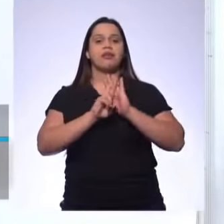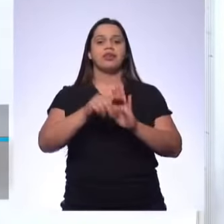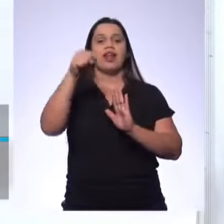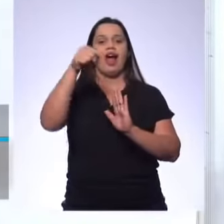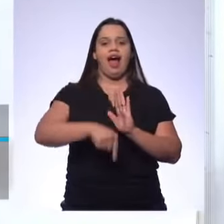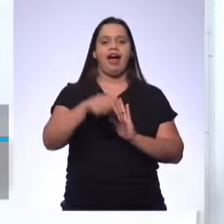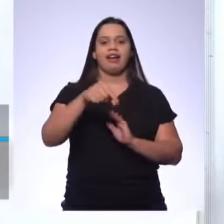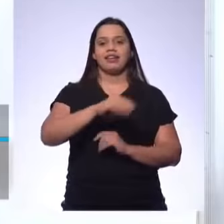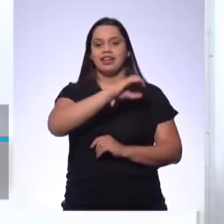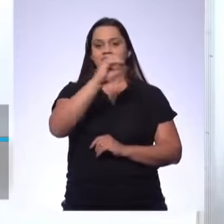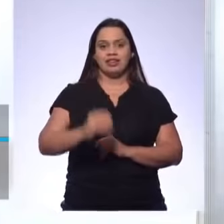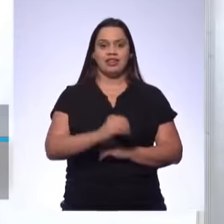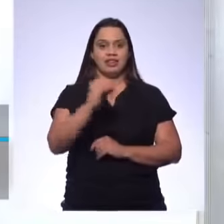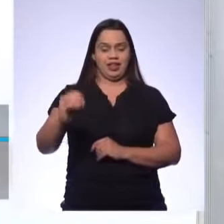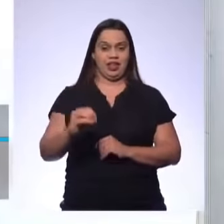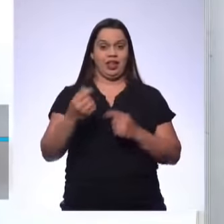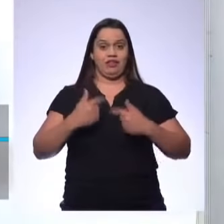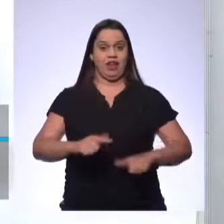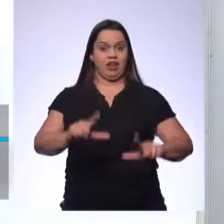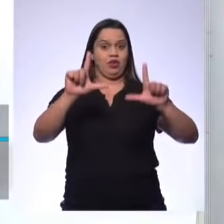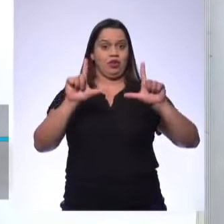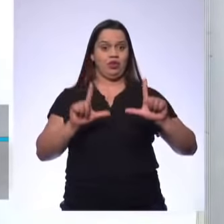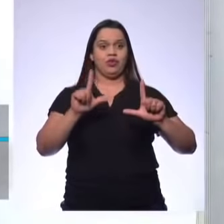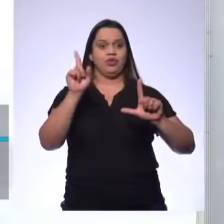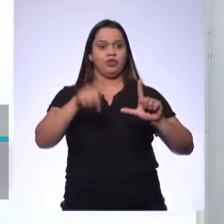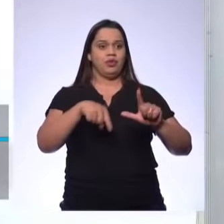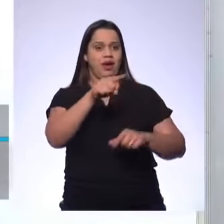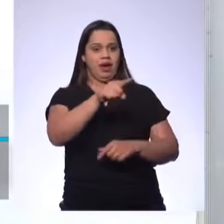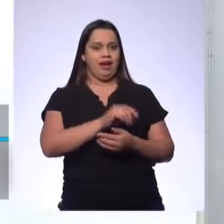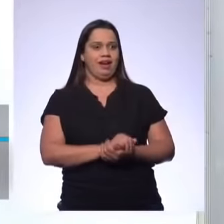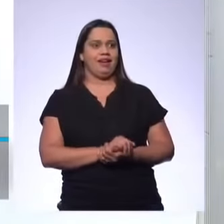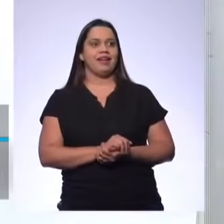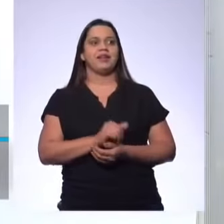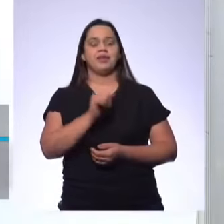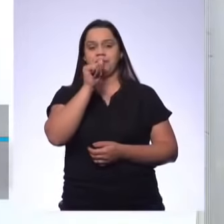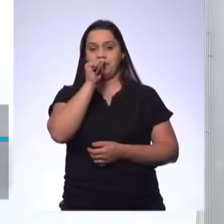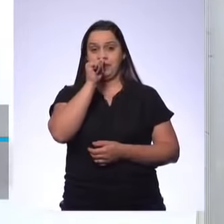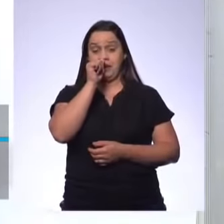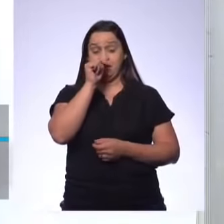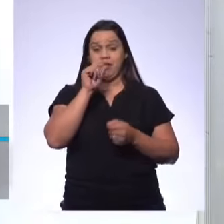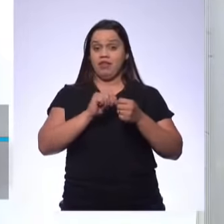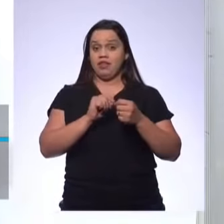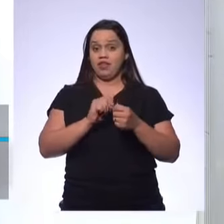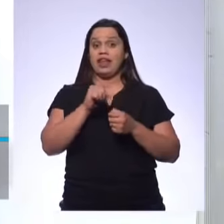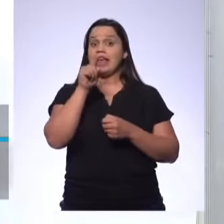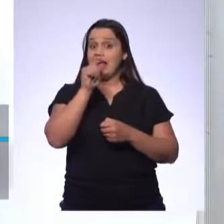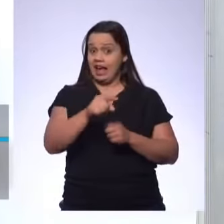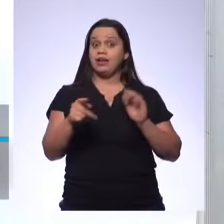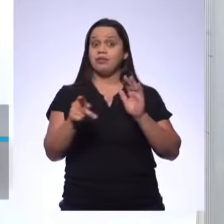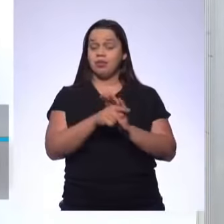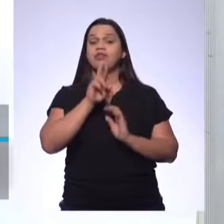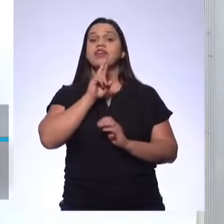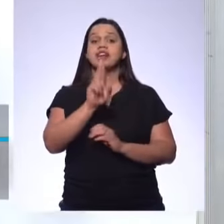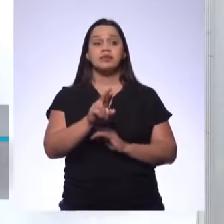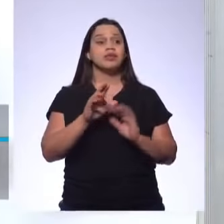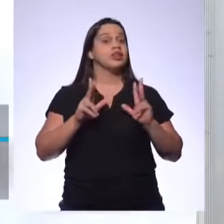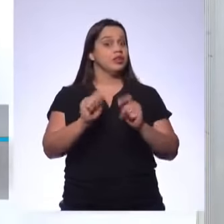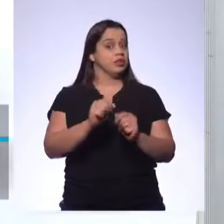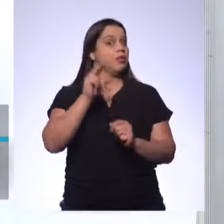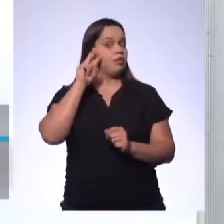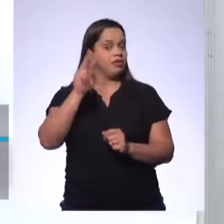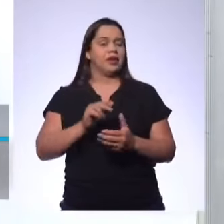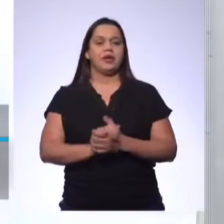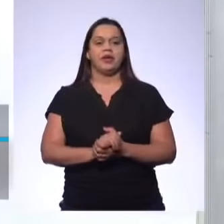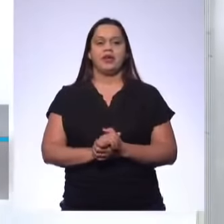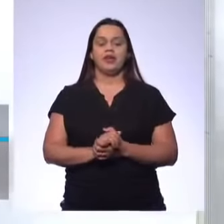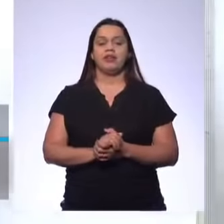do estúdio. Ele vai colocar o game, né, Marcos? E ele vai responder as questões. Vamos ver se eles vão acertando. Ele